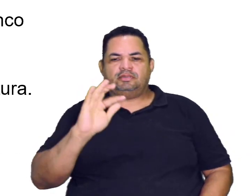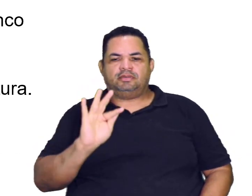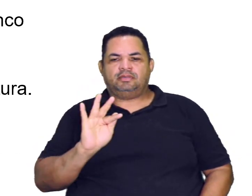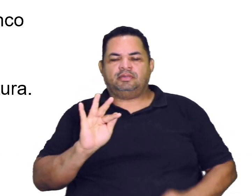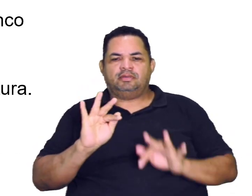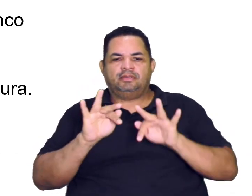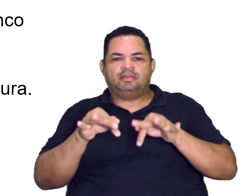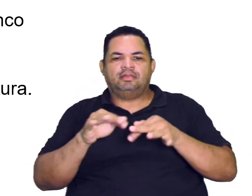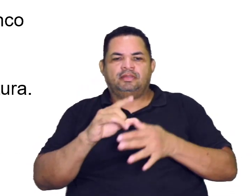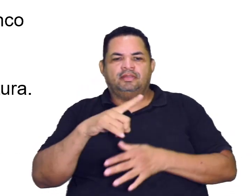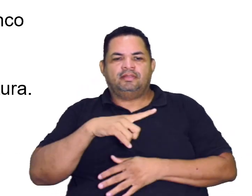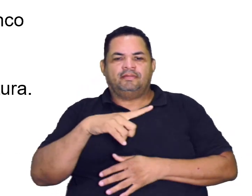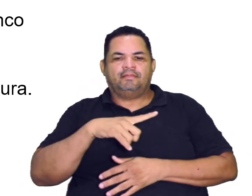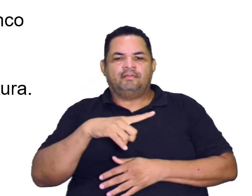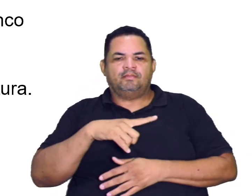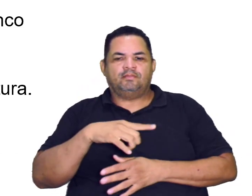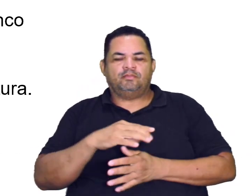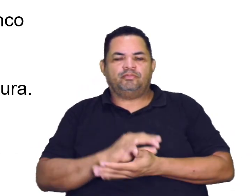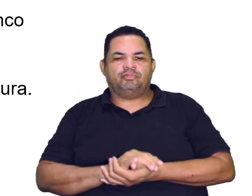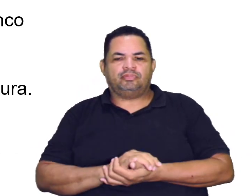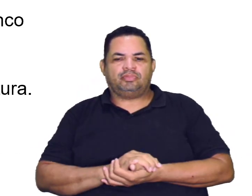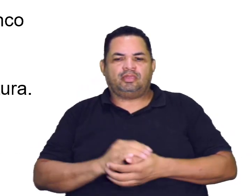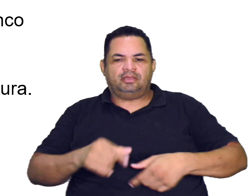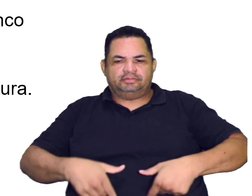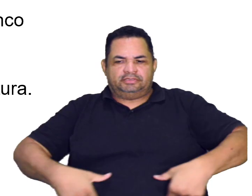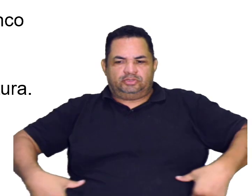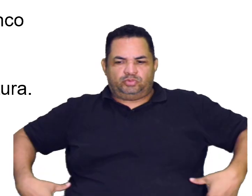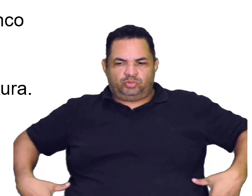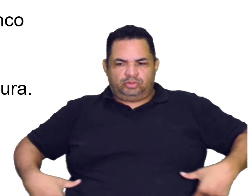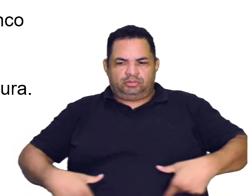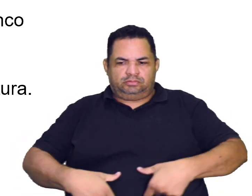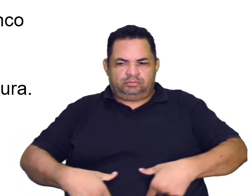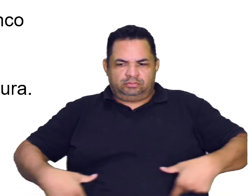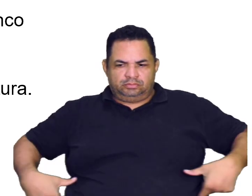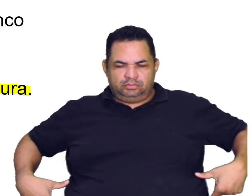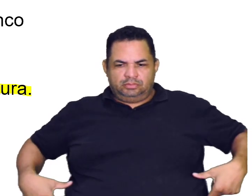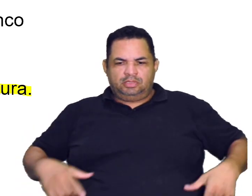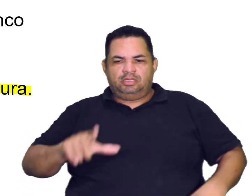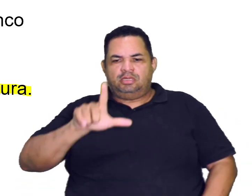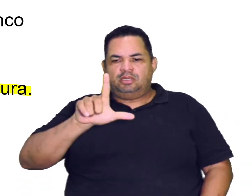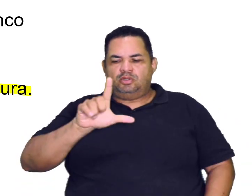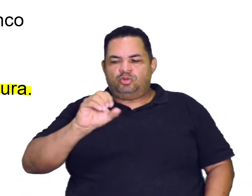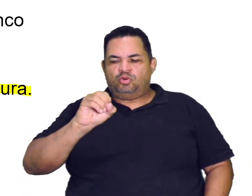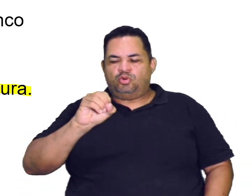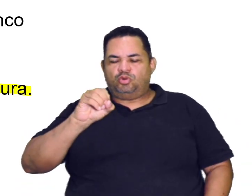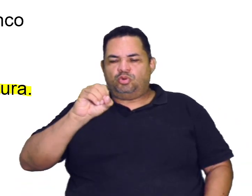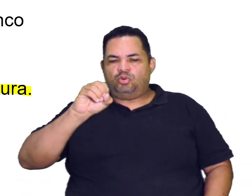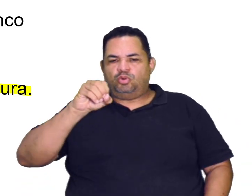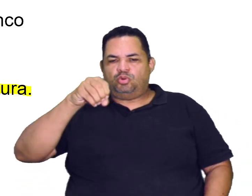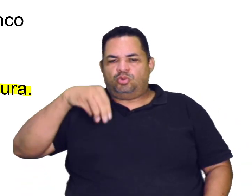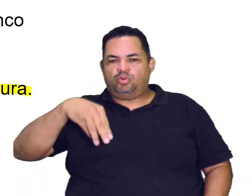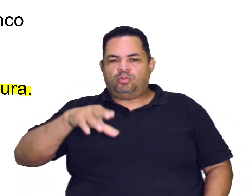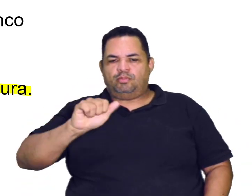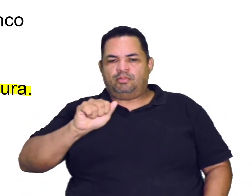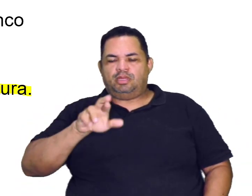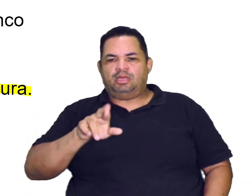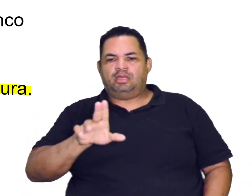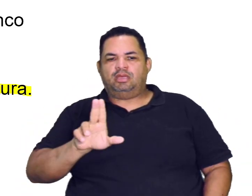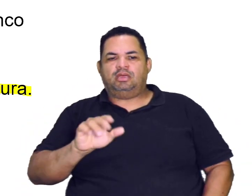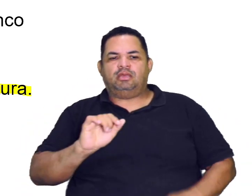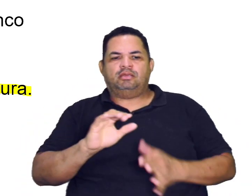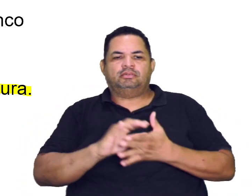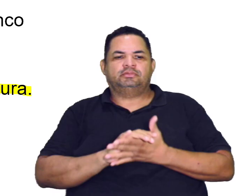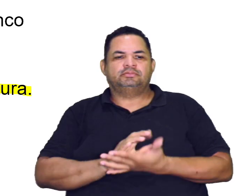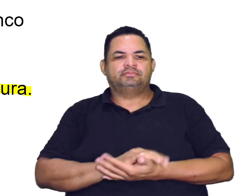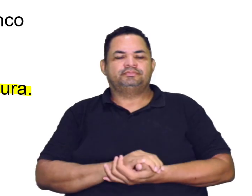um pouco mais abaixo, a gente tem aí, bem na região da cintura, a lombar, né, bem aqui nessa curvinha, algumas